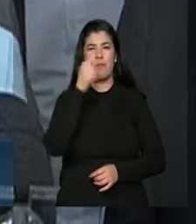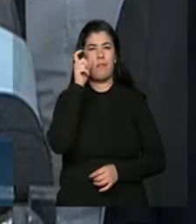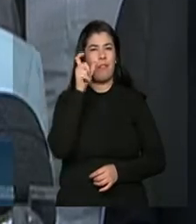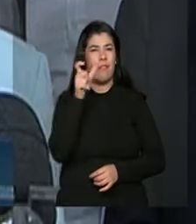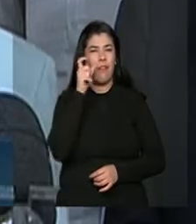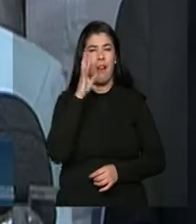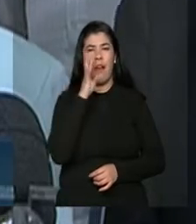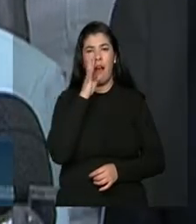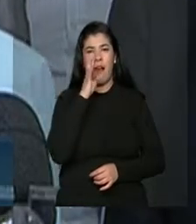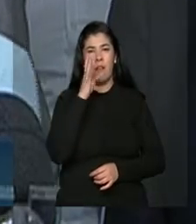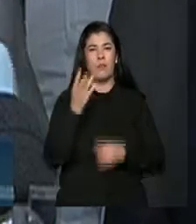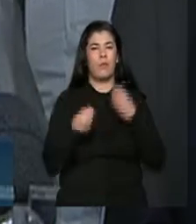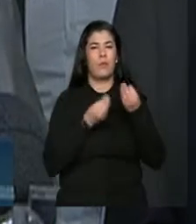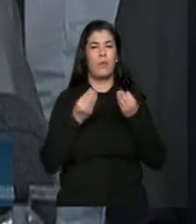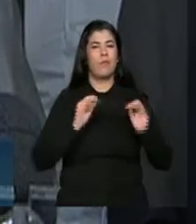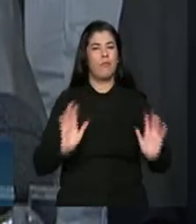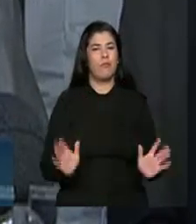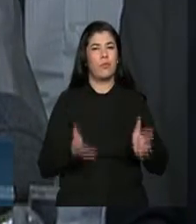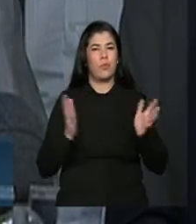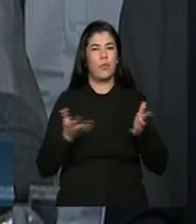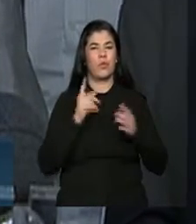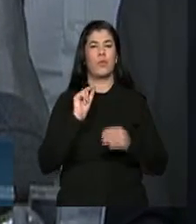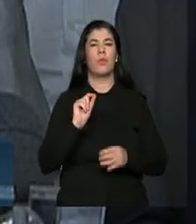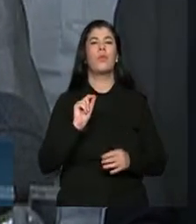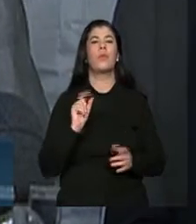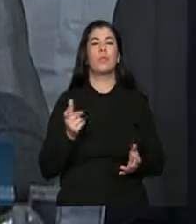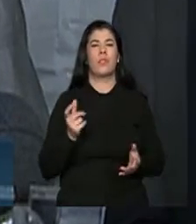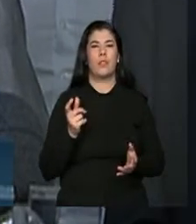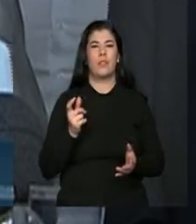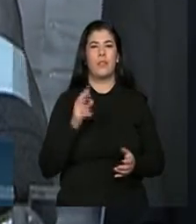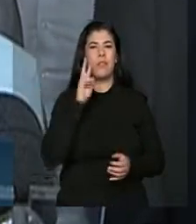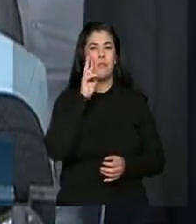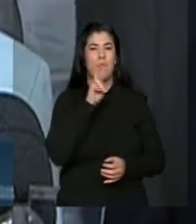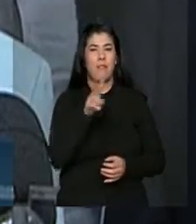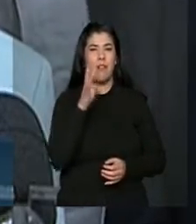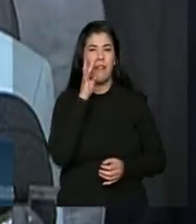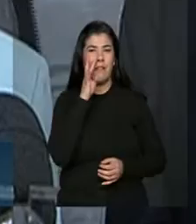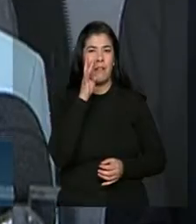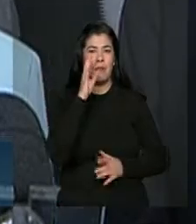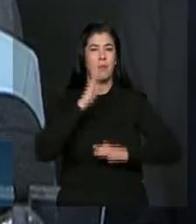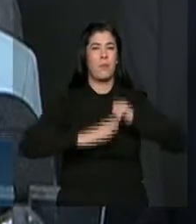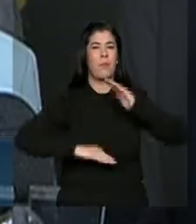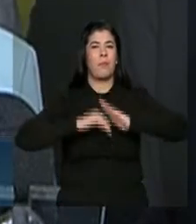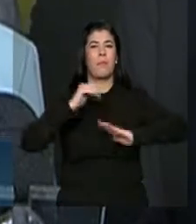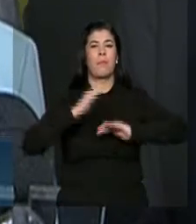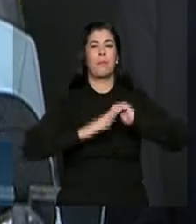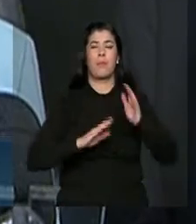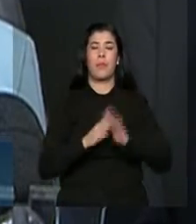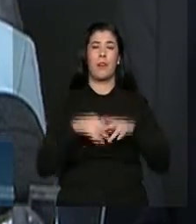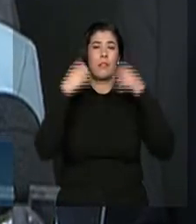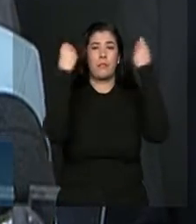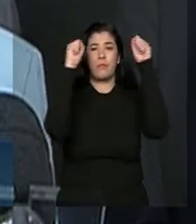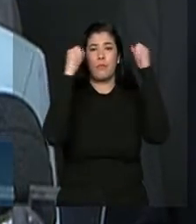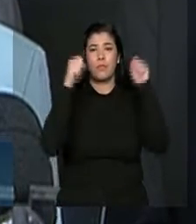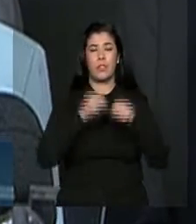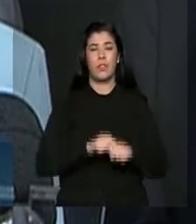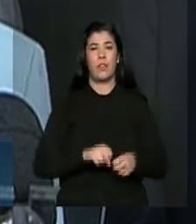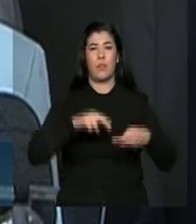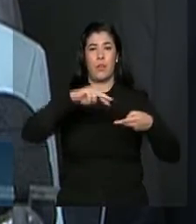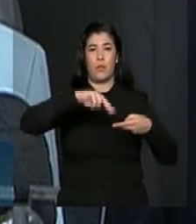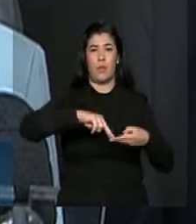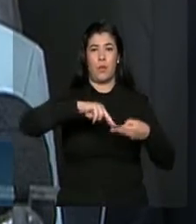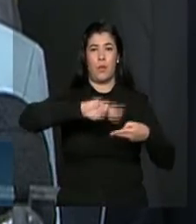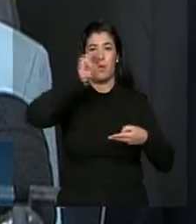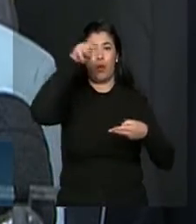interessante, sempre estimulante, né? Que é o exercício de uma atividade. Nós vimos saltos